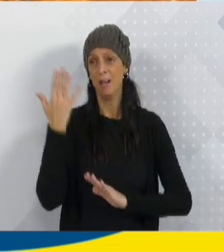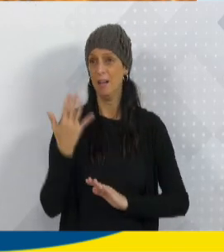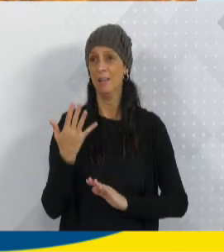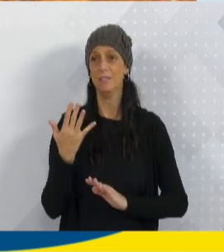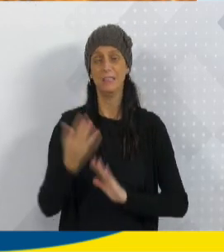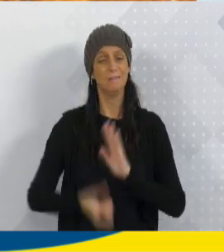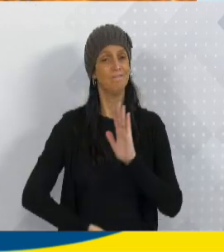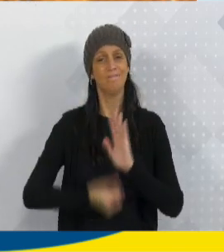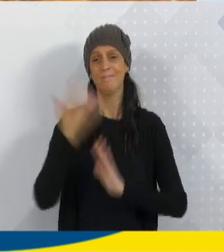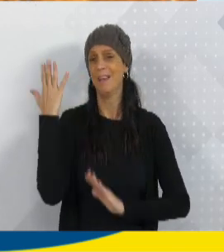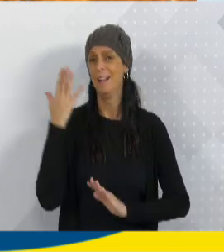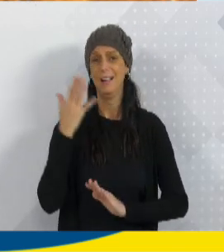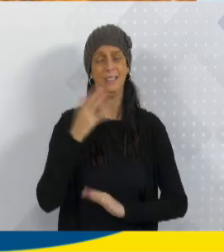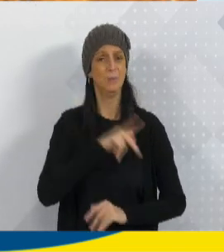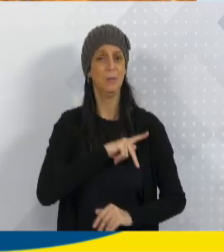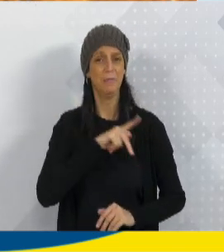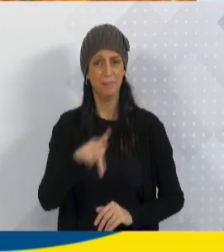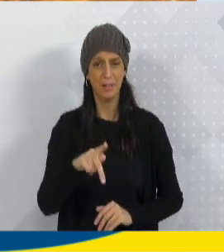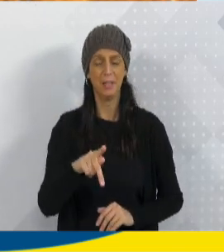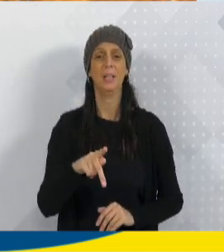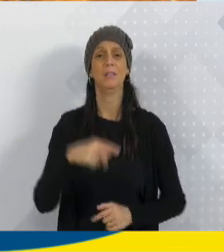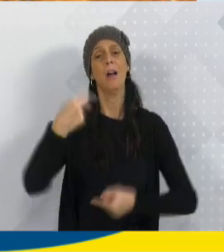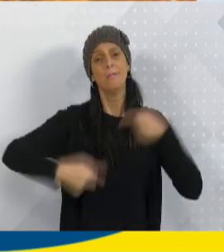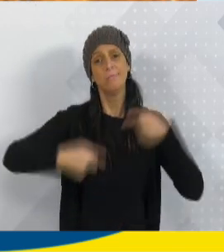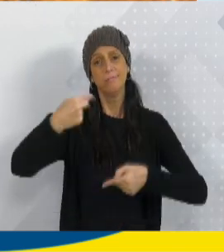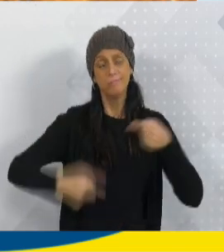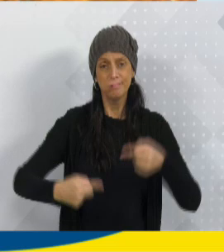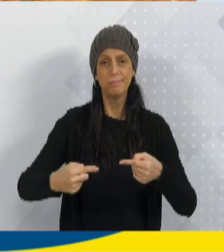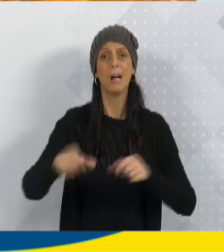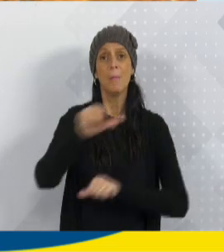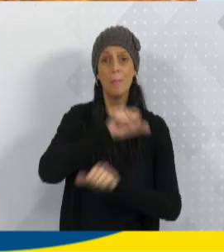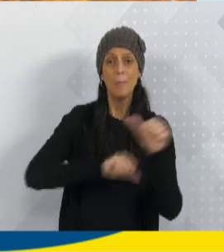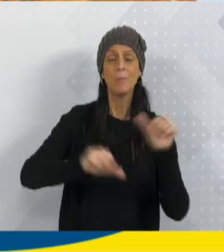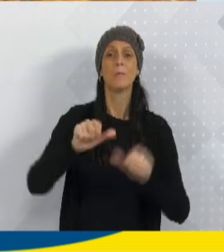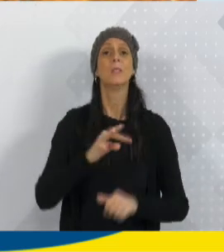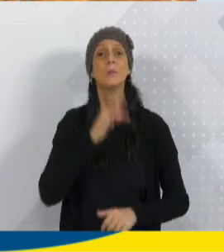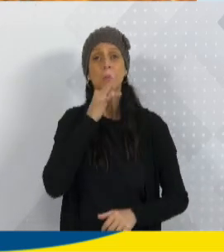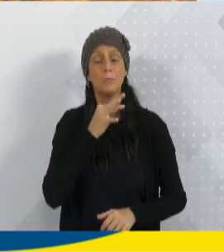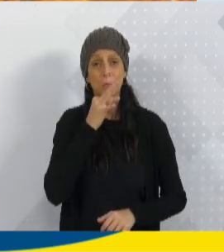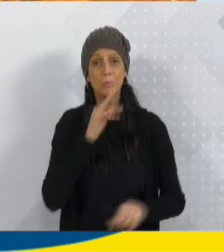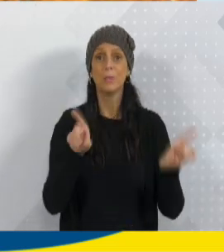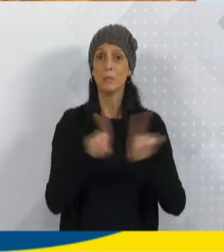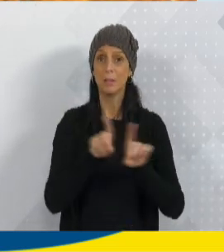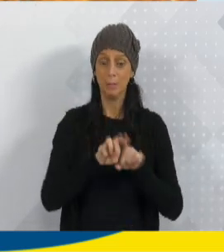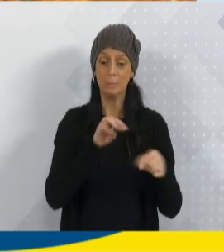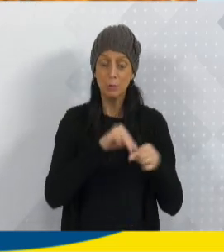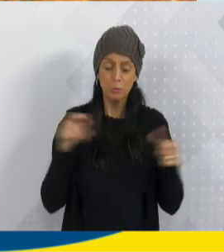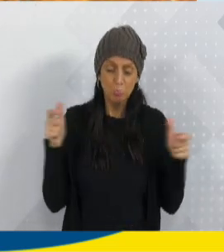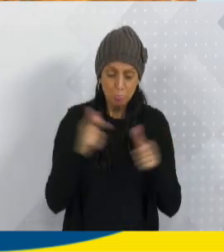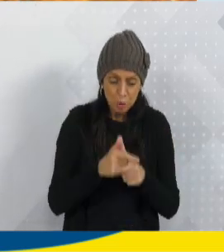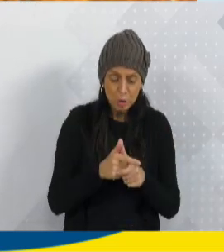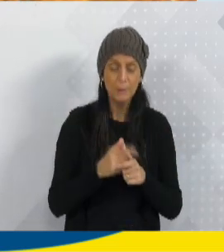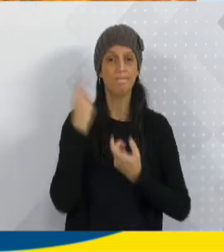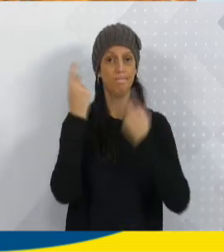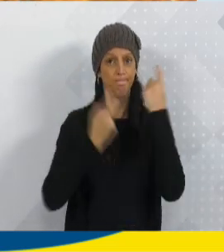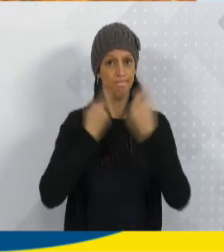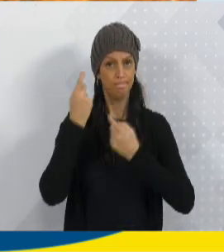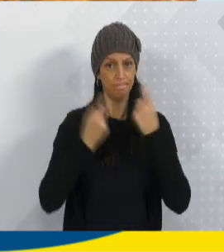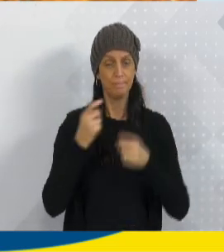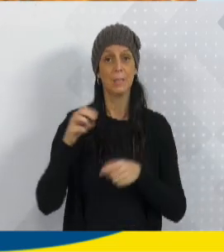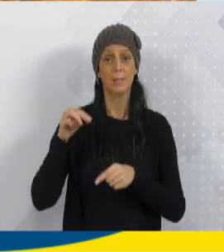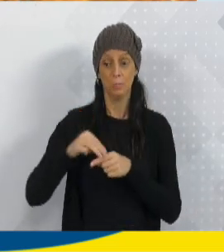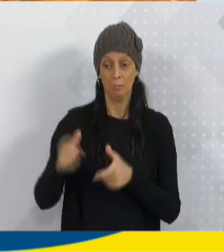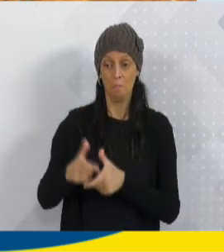talvez enfim centenas de prefeitos discutindo a reforma tributária os municípios menores muito preocupados os municípios